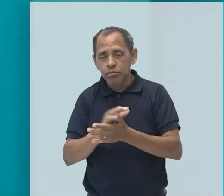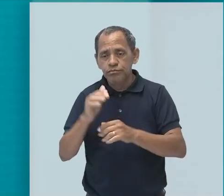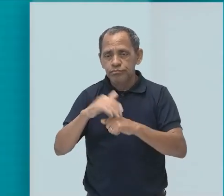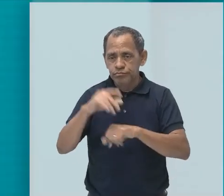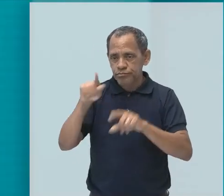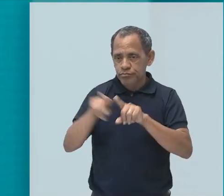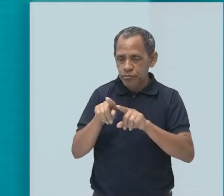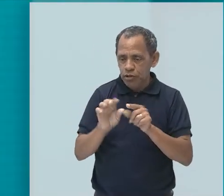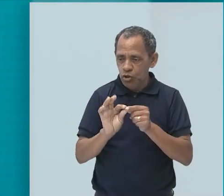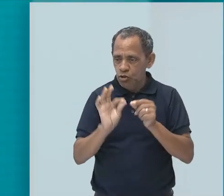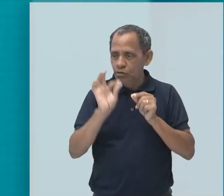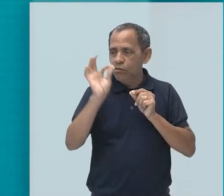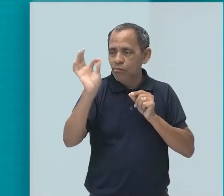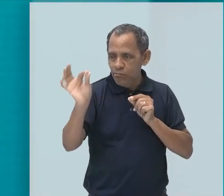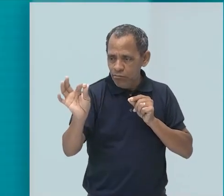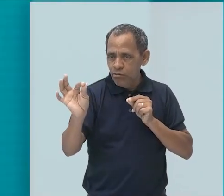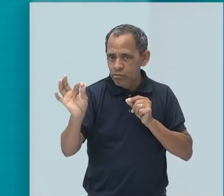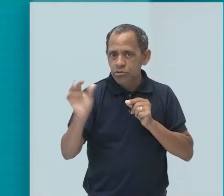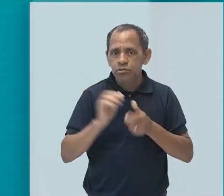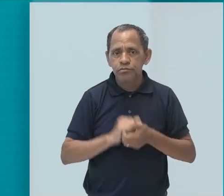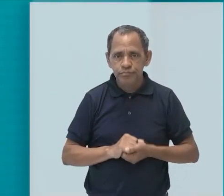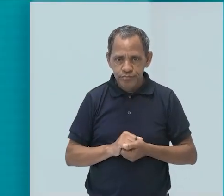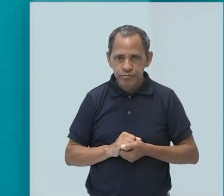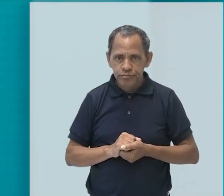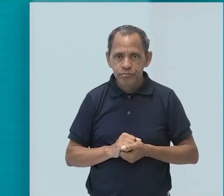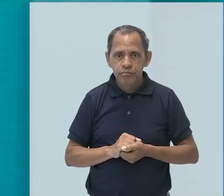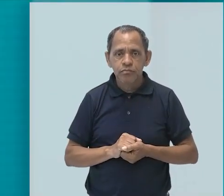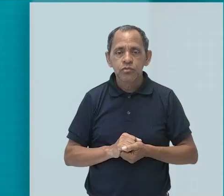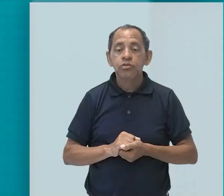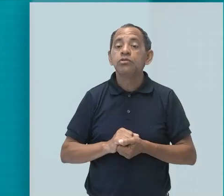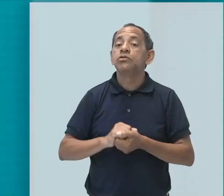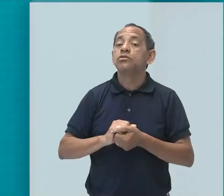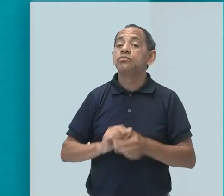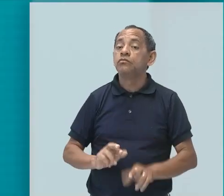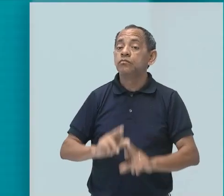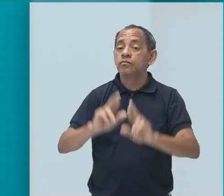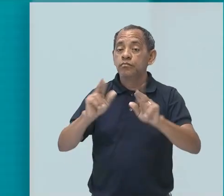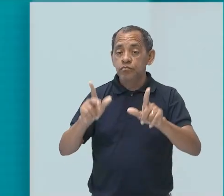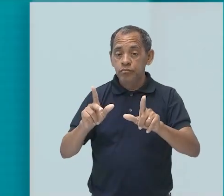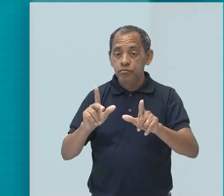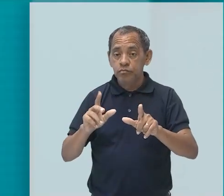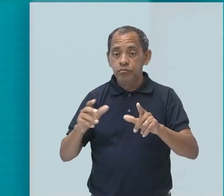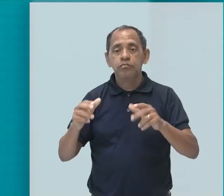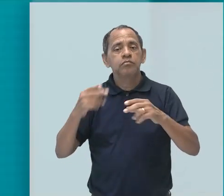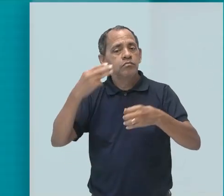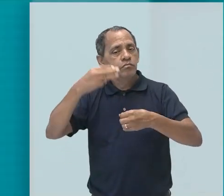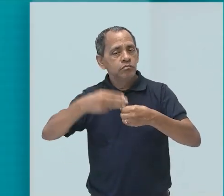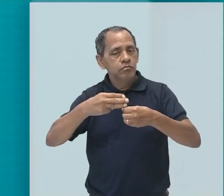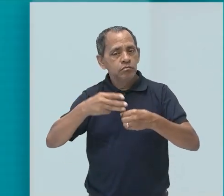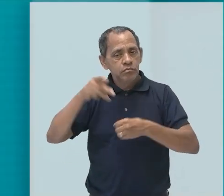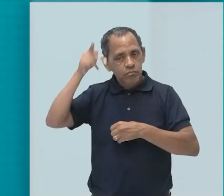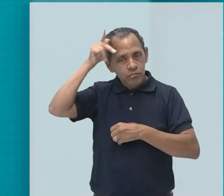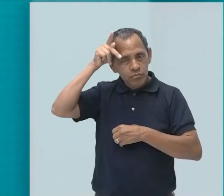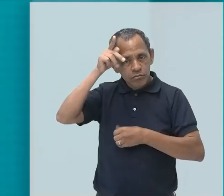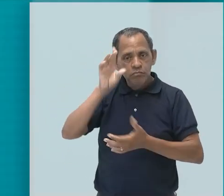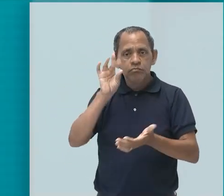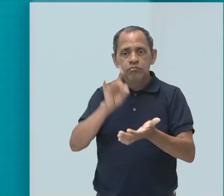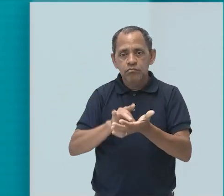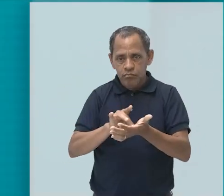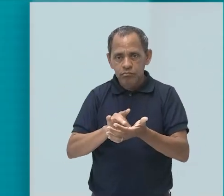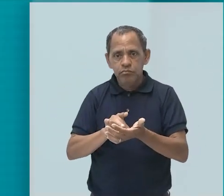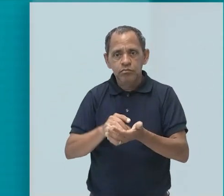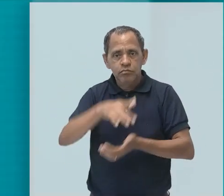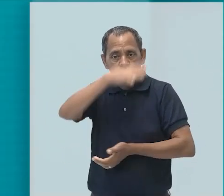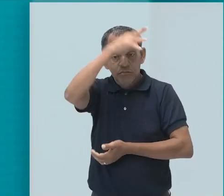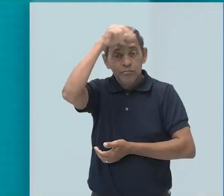rios diferentes da cidade de Parintins. E, inclusive, certamente, da cidade de Manaus, que é a capital,